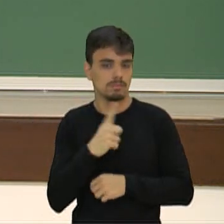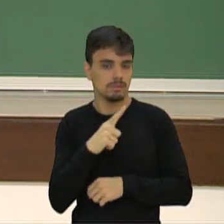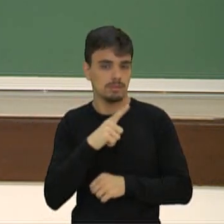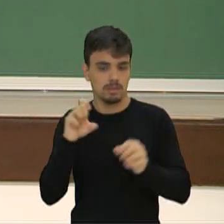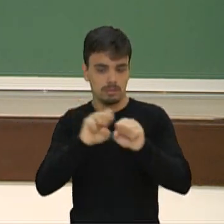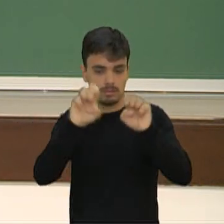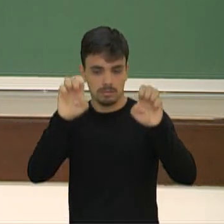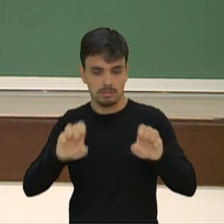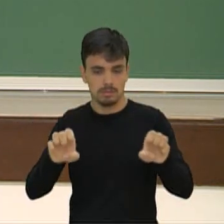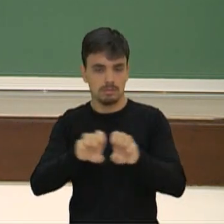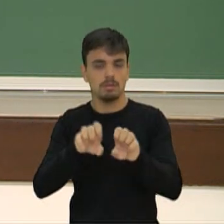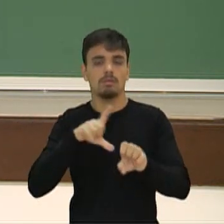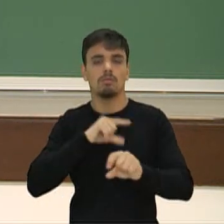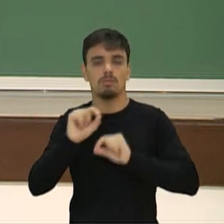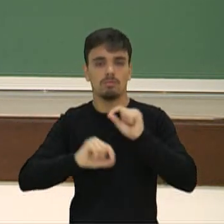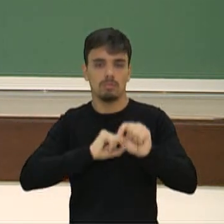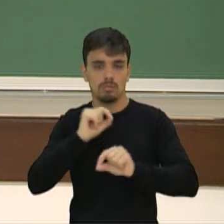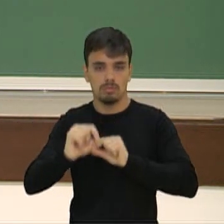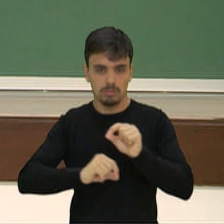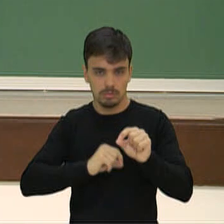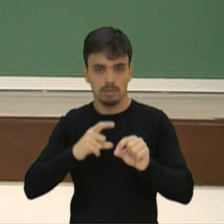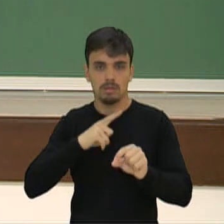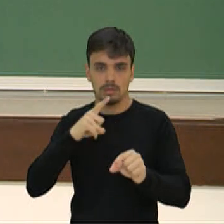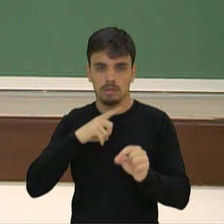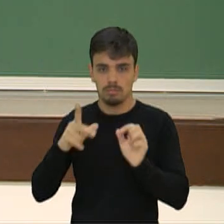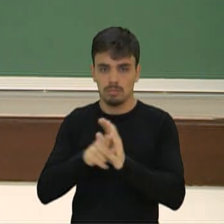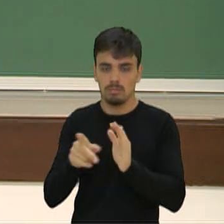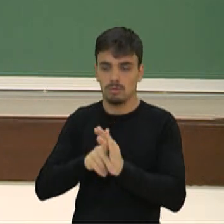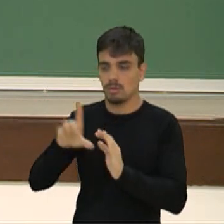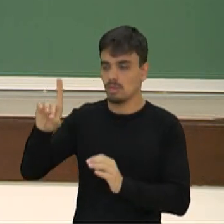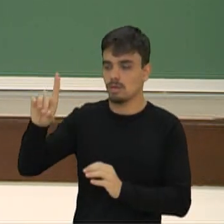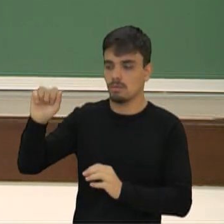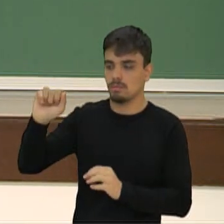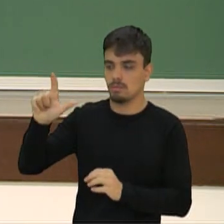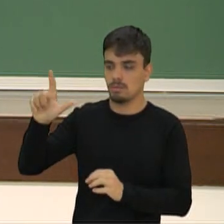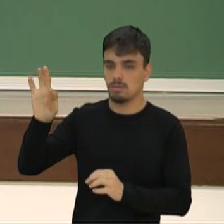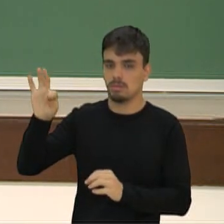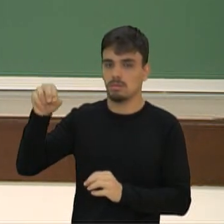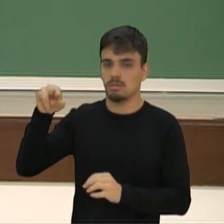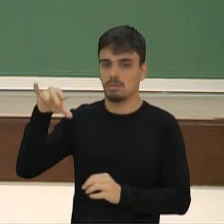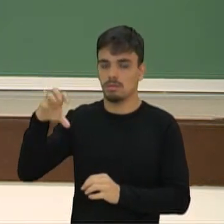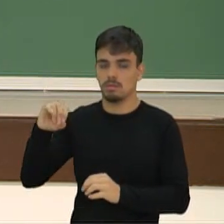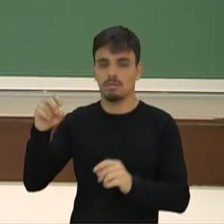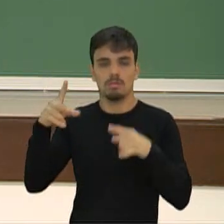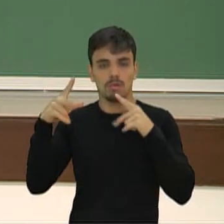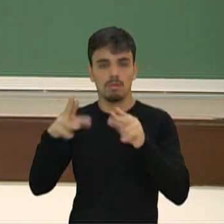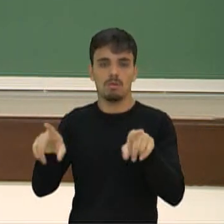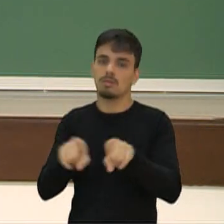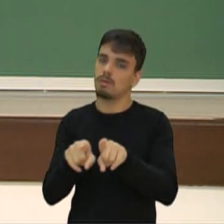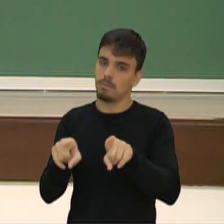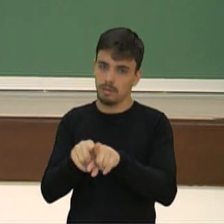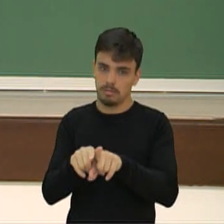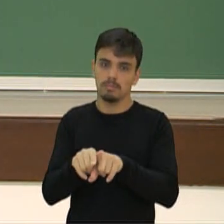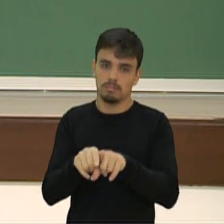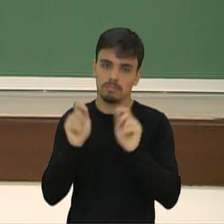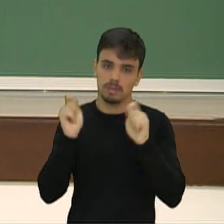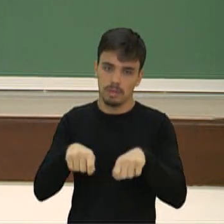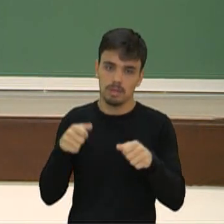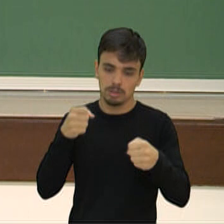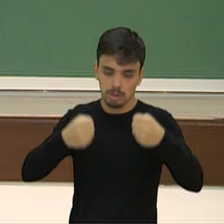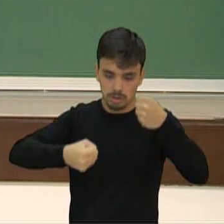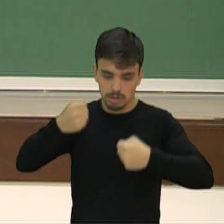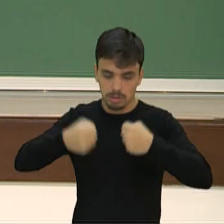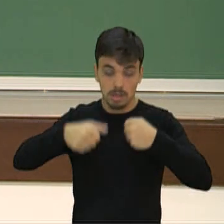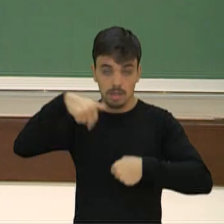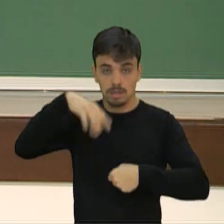fazendo o quê? Que o daltônico também possa estar dirigindo, certo? Então aqui, no Brasil você tem algumas situações que podem ser um pouco mais complicadas,